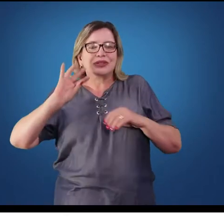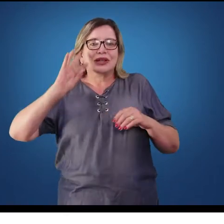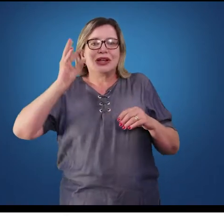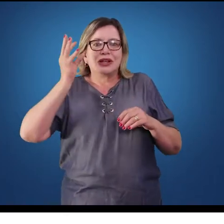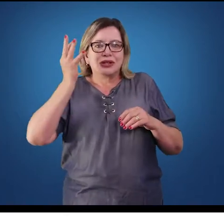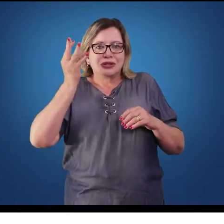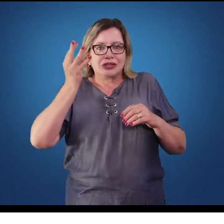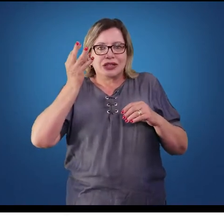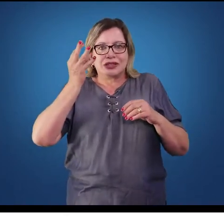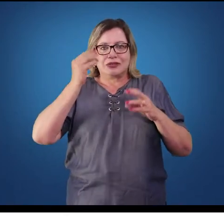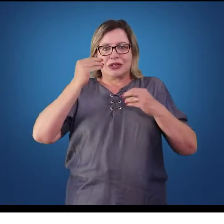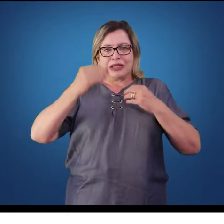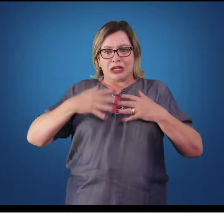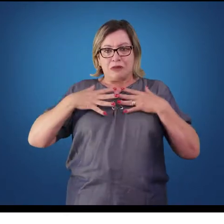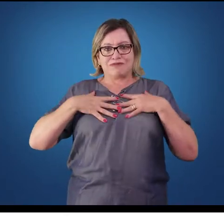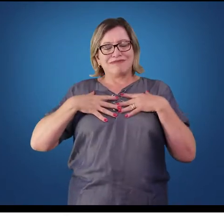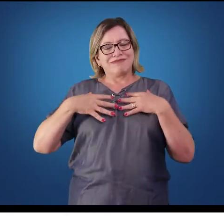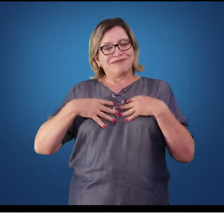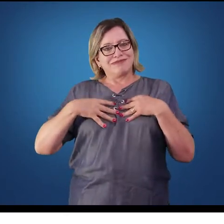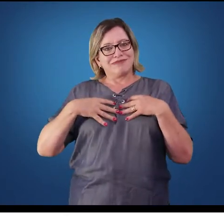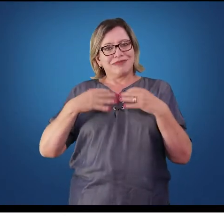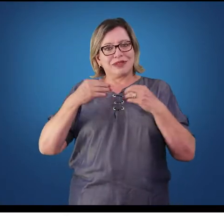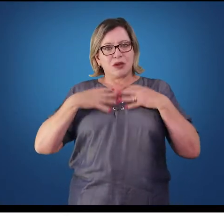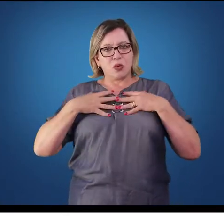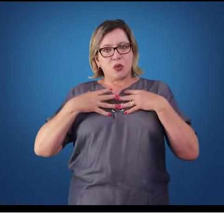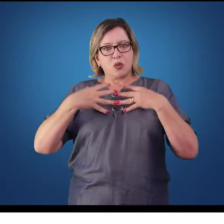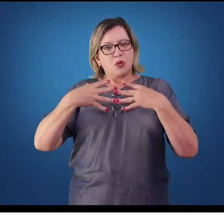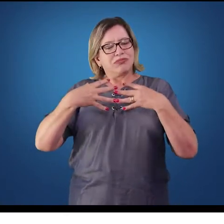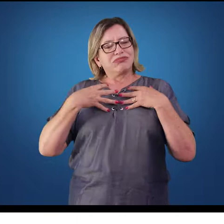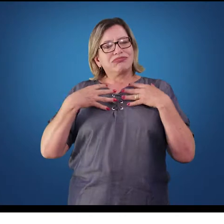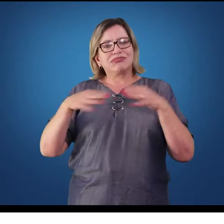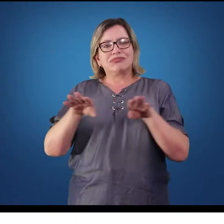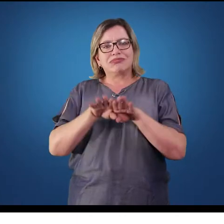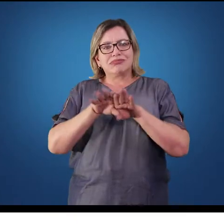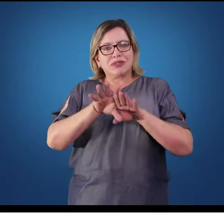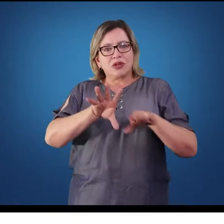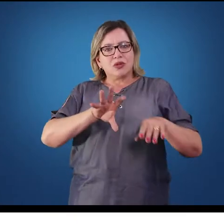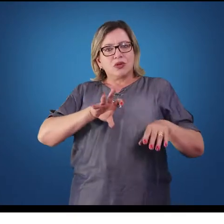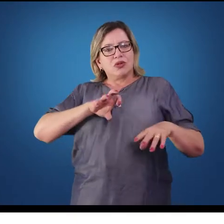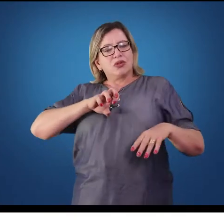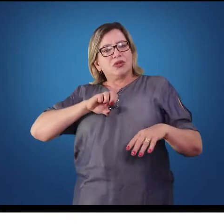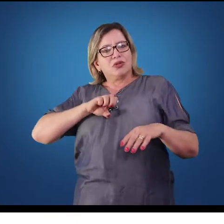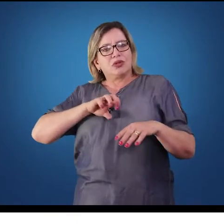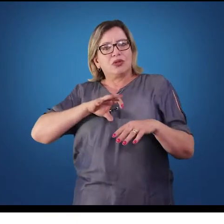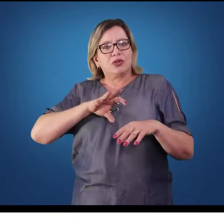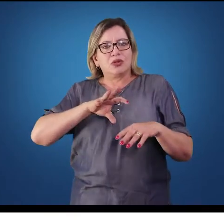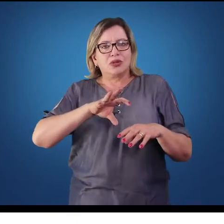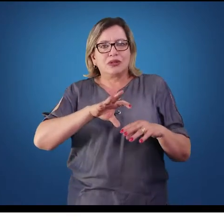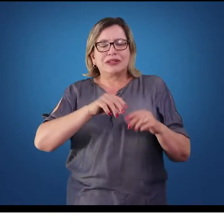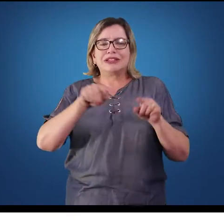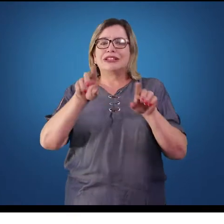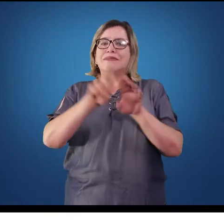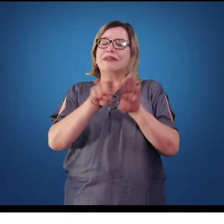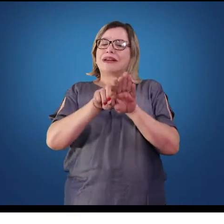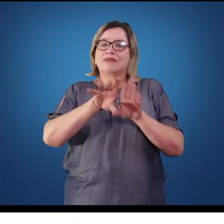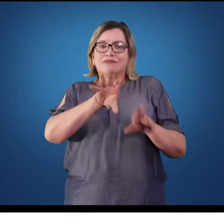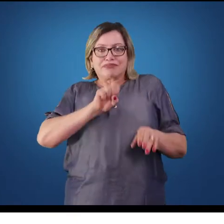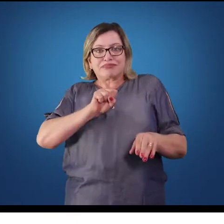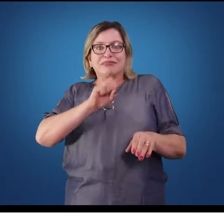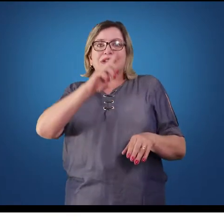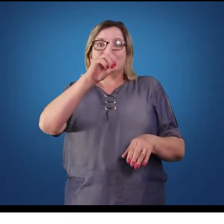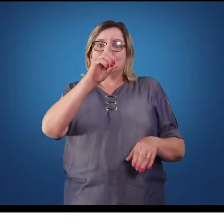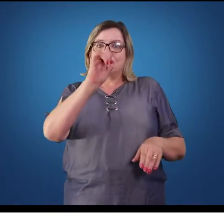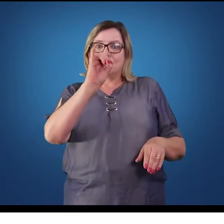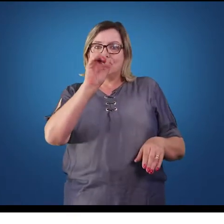pelo deslocamento da caixa torácica e com a contração e o relaxamento do músculo do diafragma.